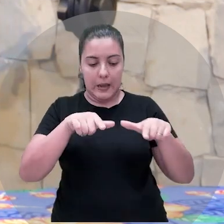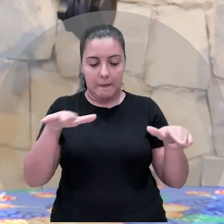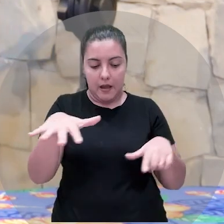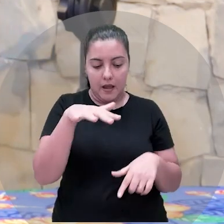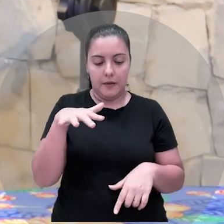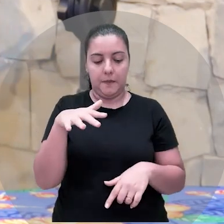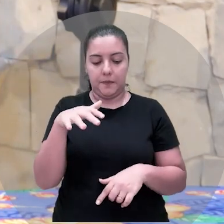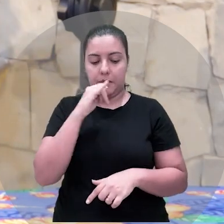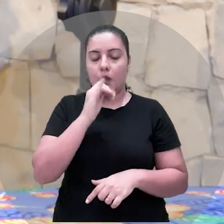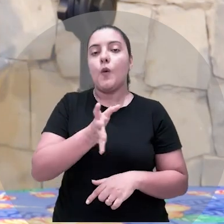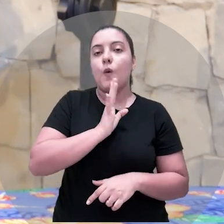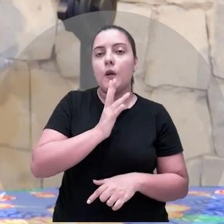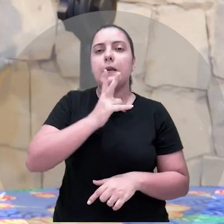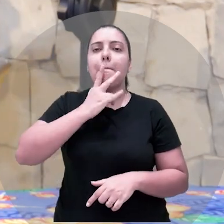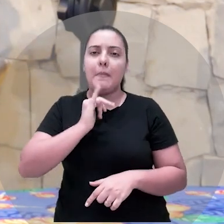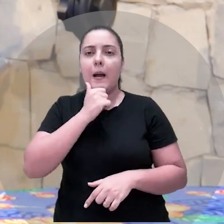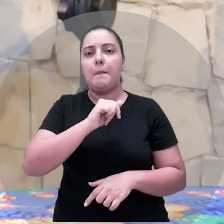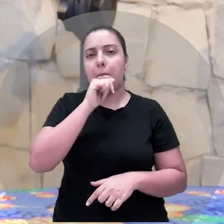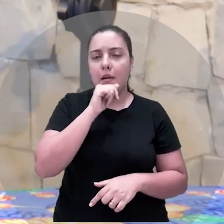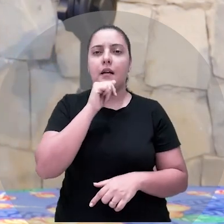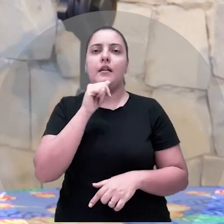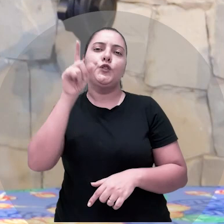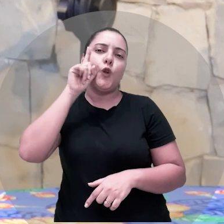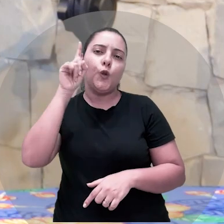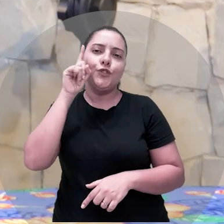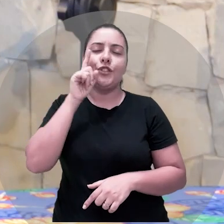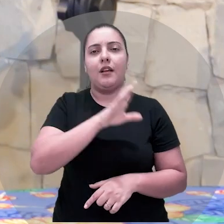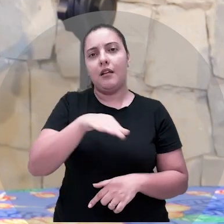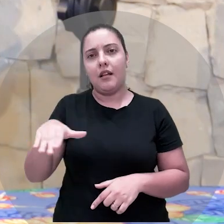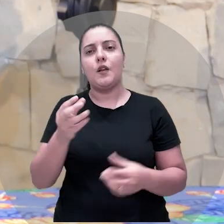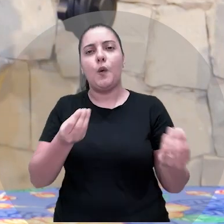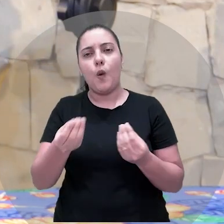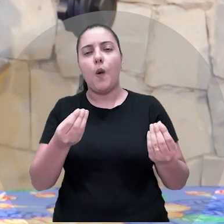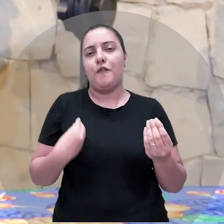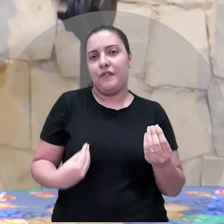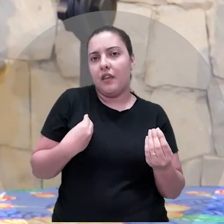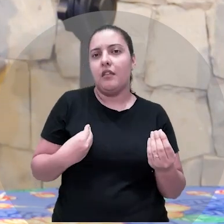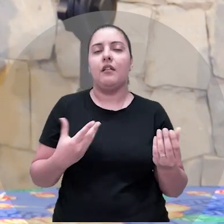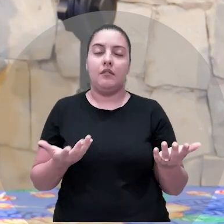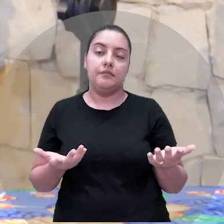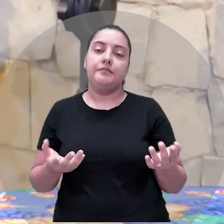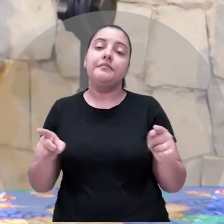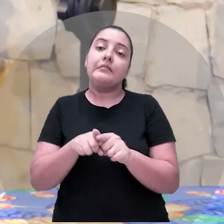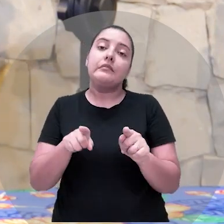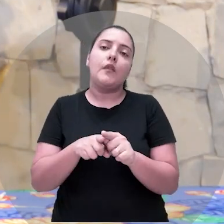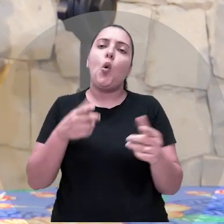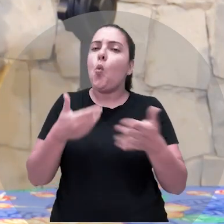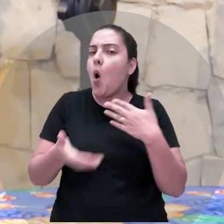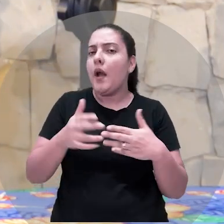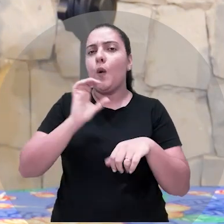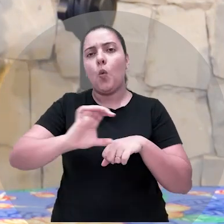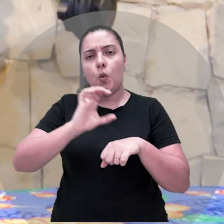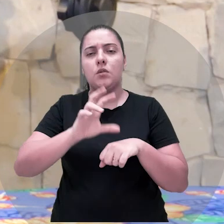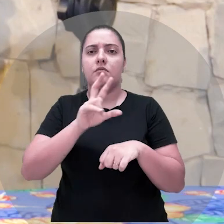nunca você vai ter uma receita de bolo então você não conversava assim ah com esse aqui eu vou fazer assim com esse aqui também que vai dar certo né então a gente conhece